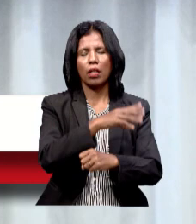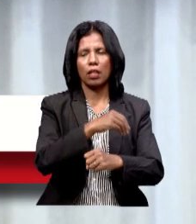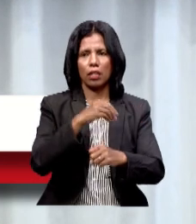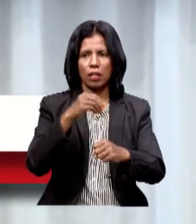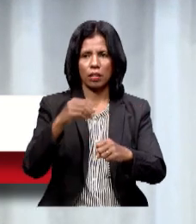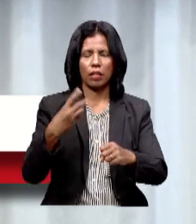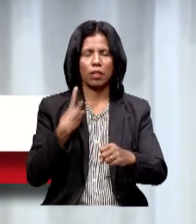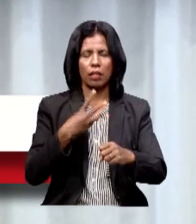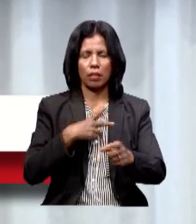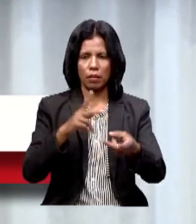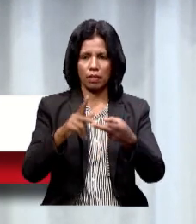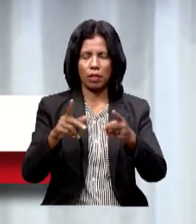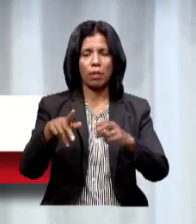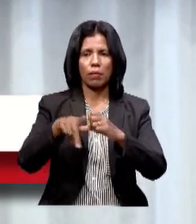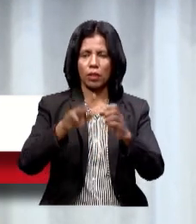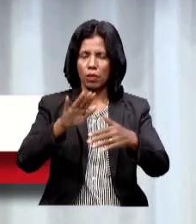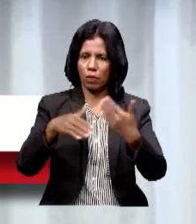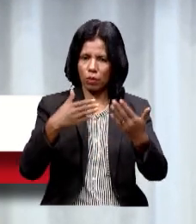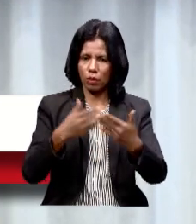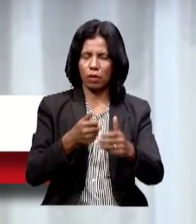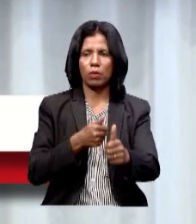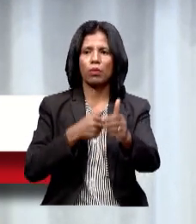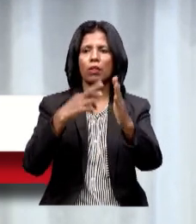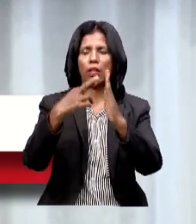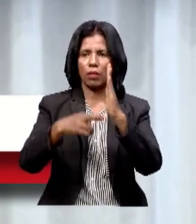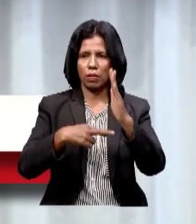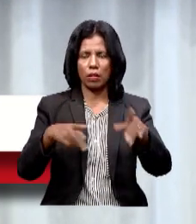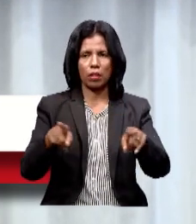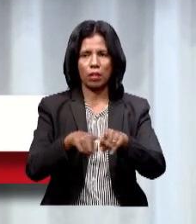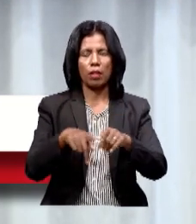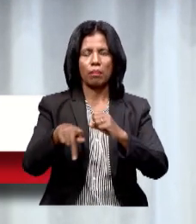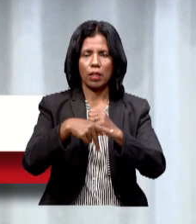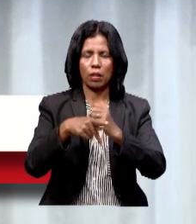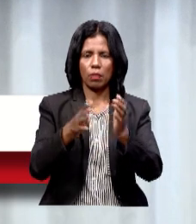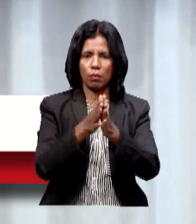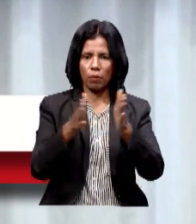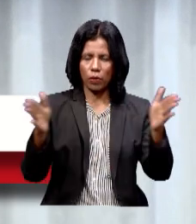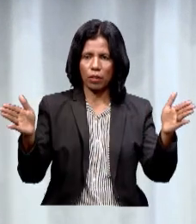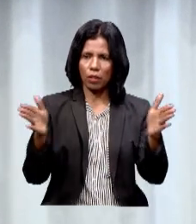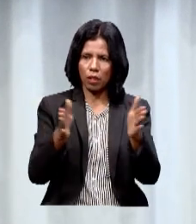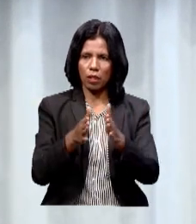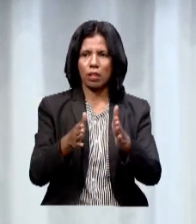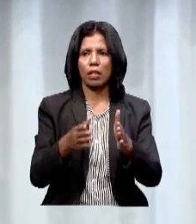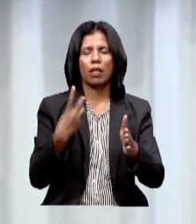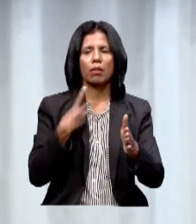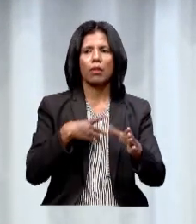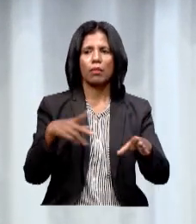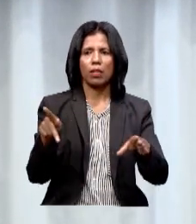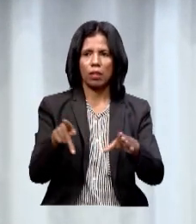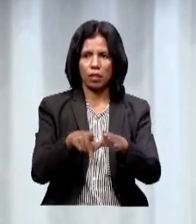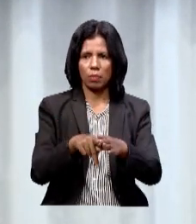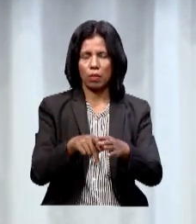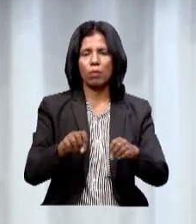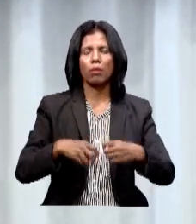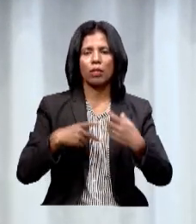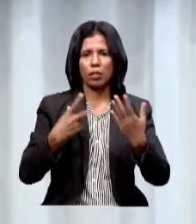de parceiro importante para o partido, se lá tem o partido voto aqui, vai ver a minha presença, hoje está para a